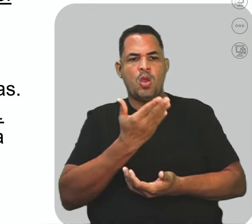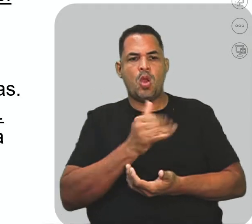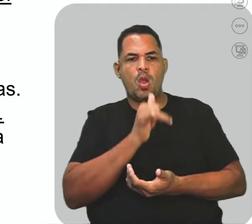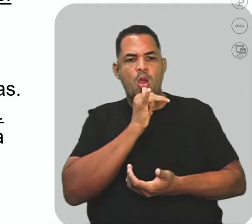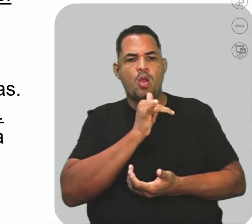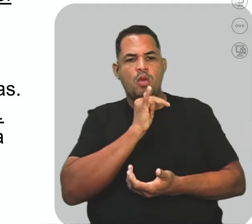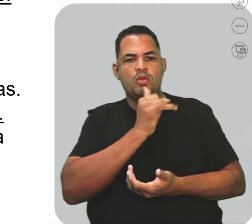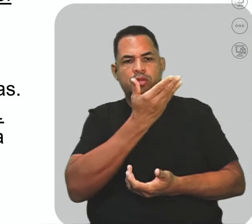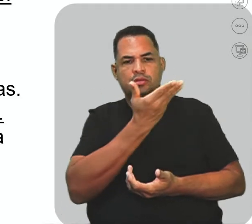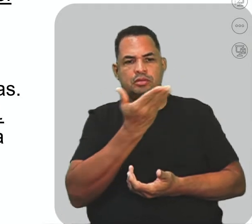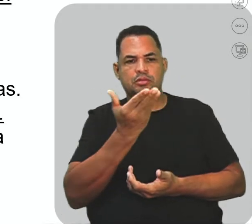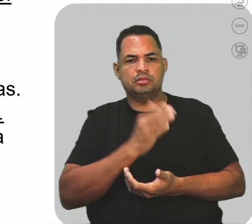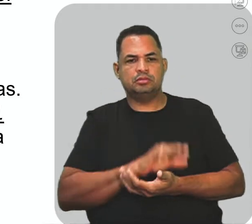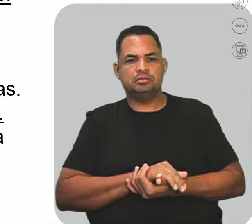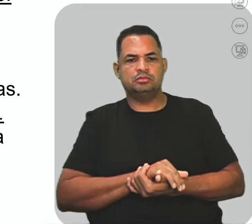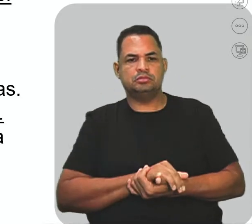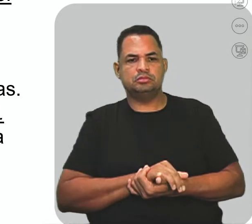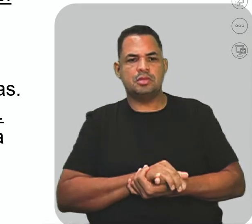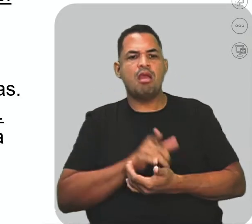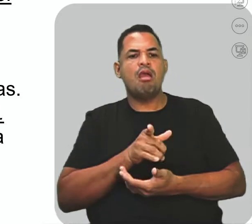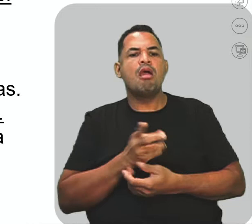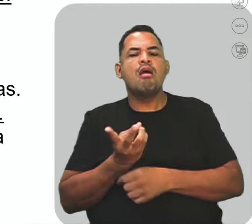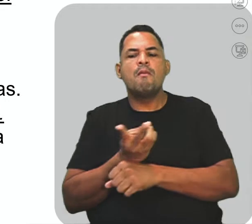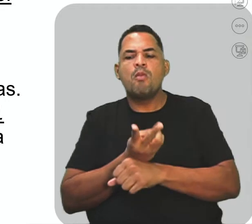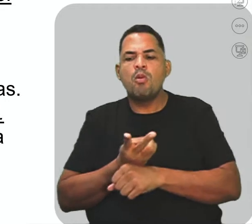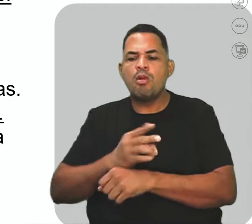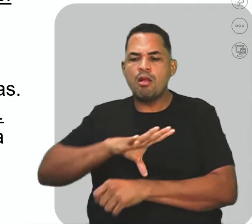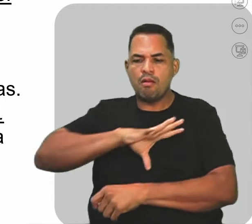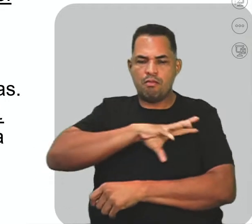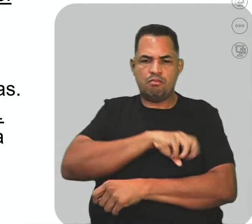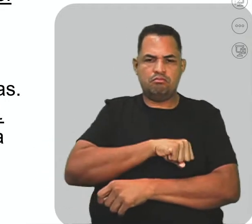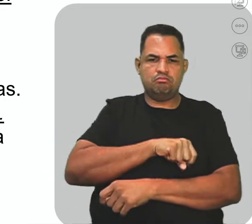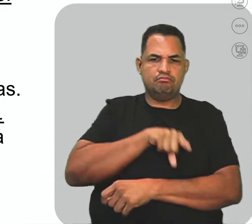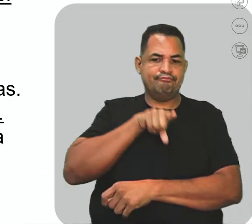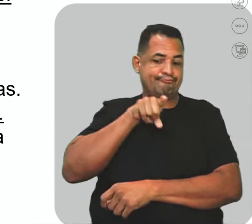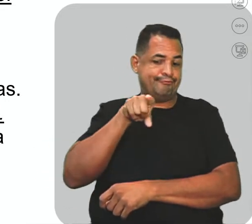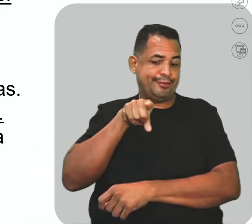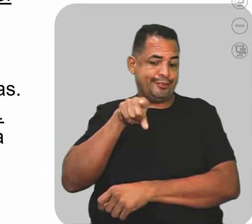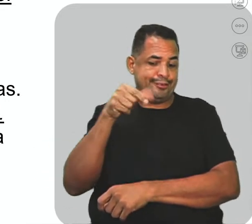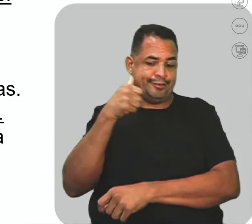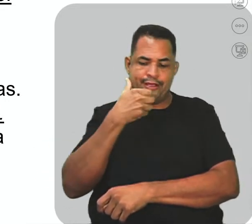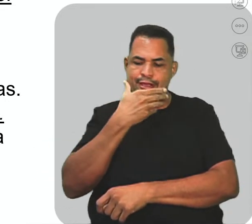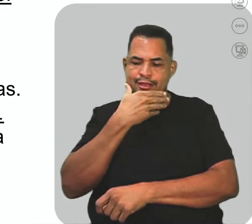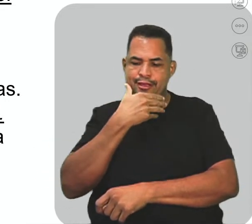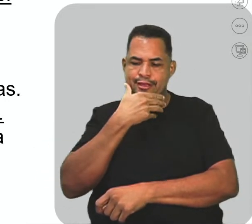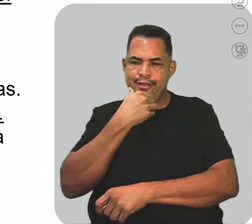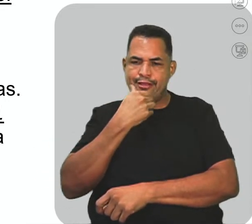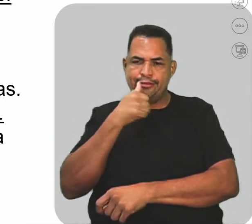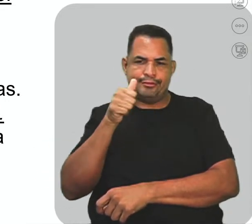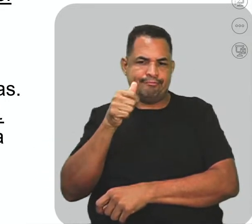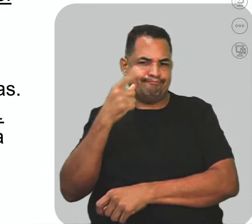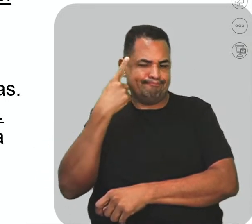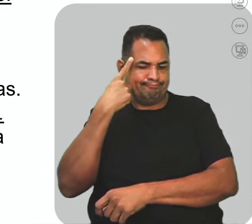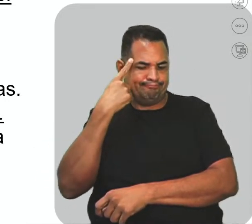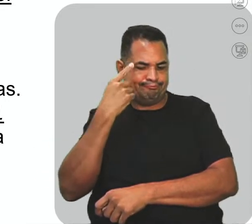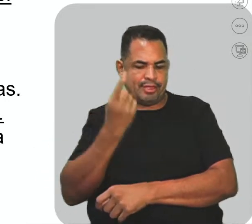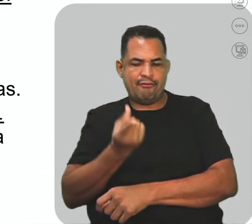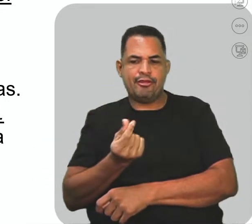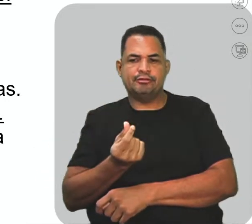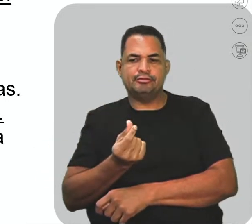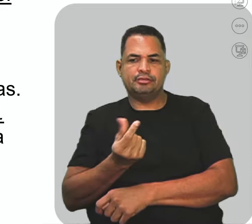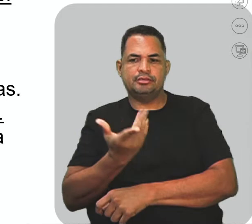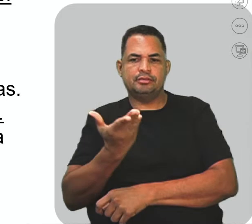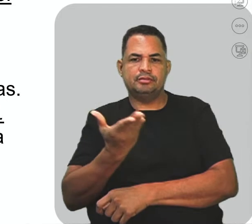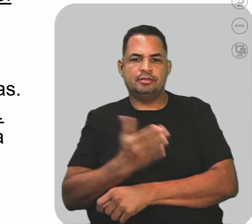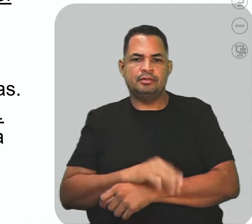num exemplo. Ela buscava amor, ele só pensava em dinheiro. Então, percebam que nós temos aqui,